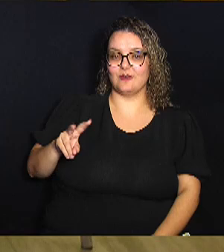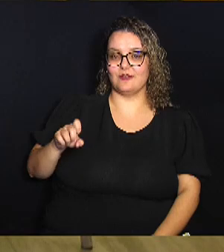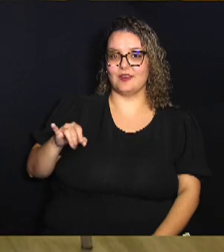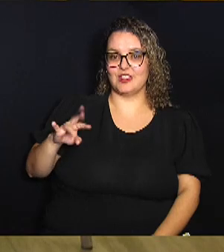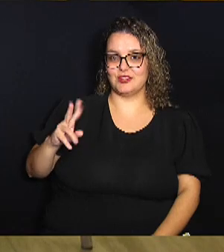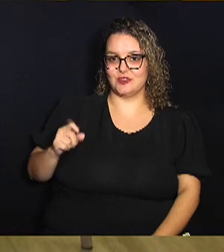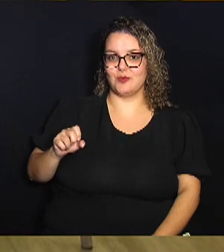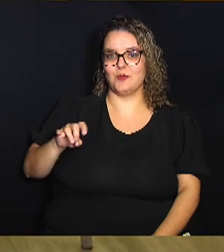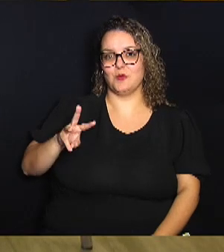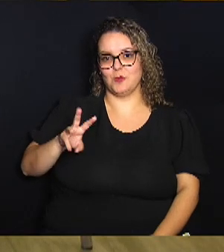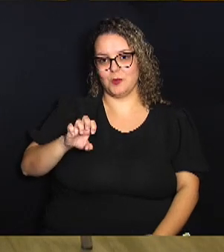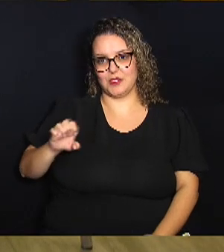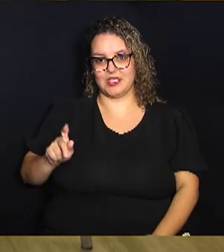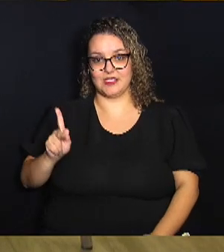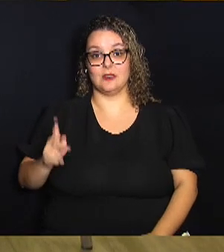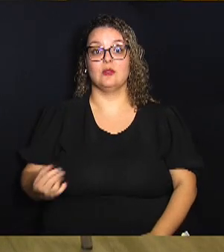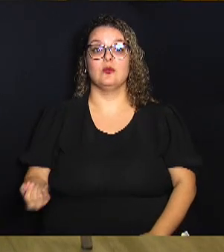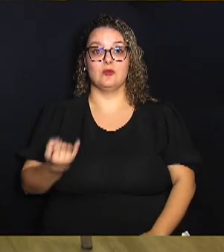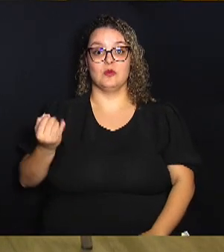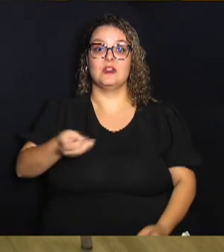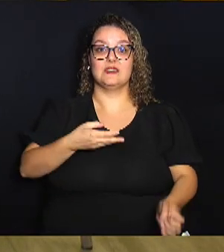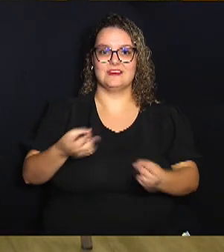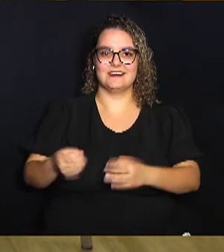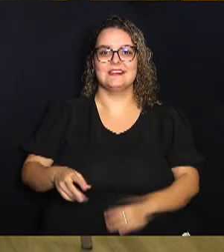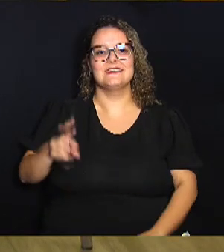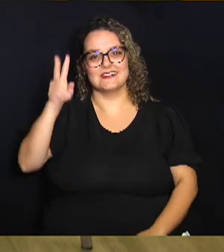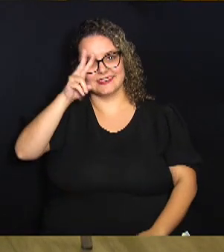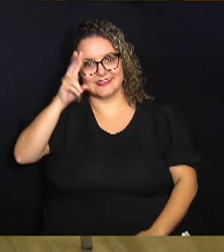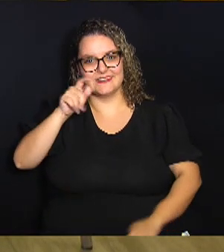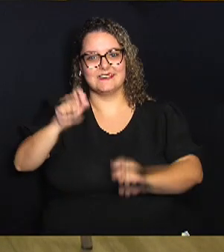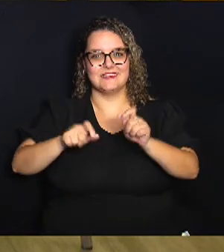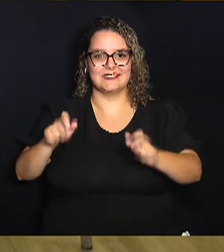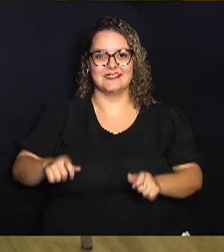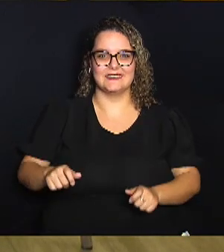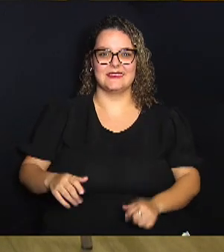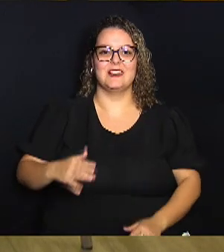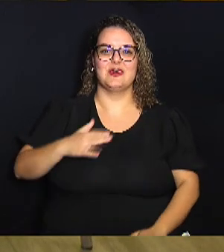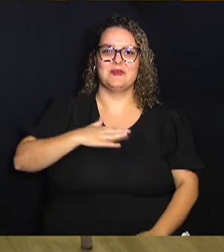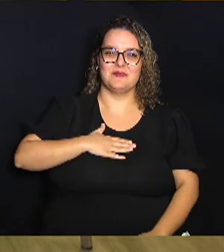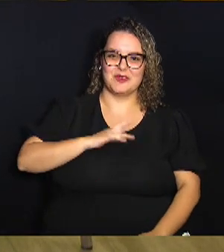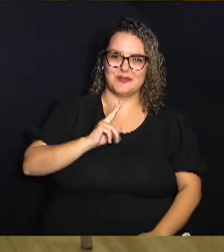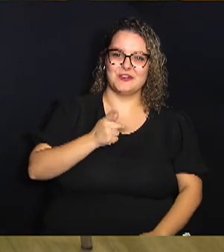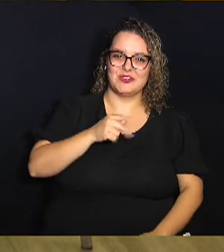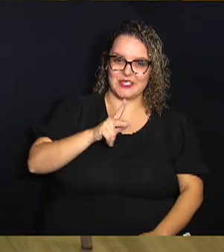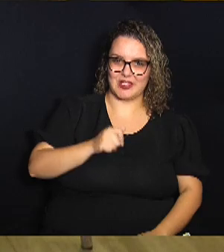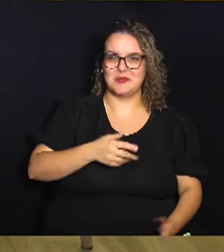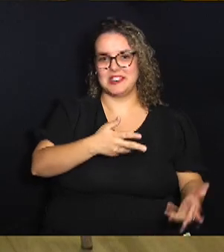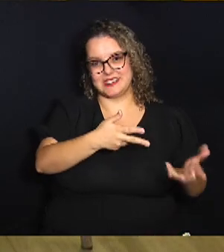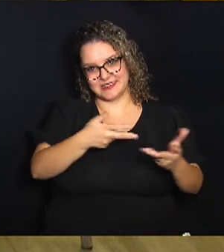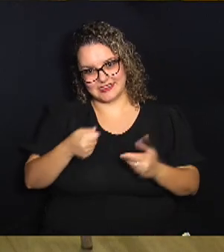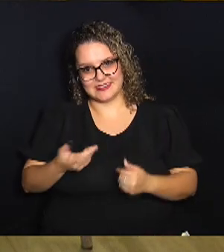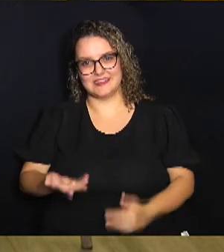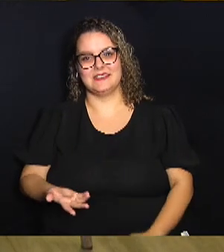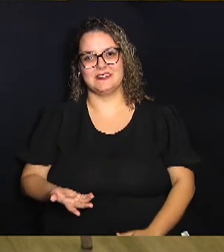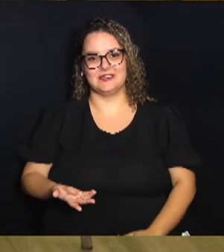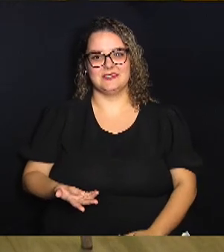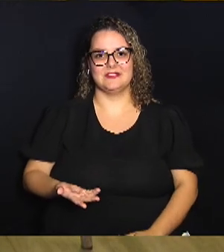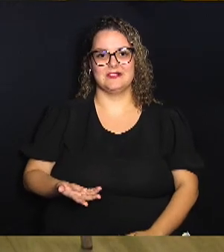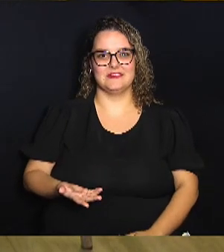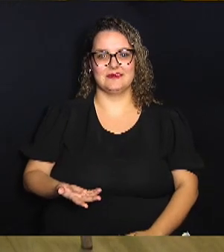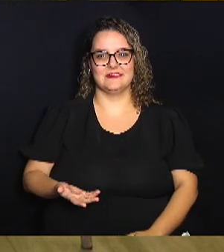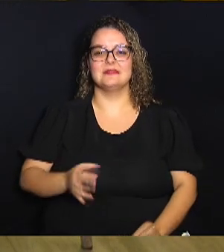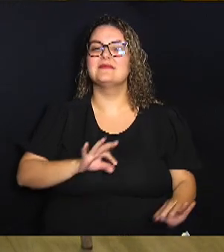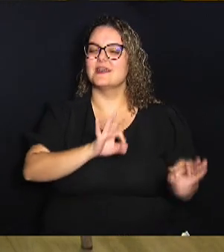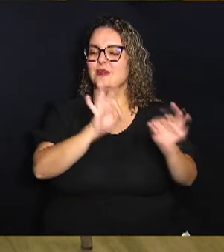importante de tecnologia e inovação, e tem a história do pessoal do Meu Chapa lá, então você está convidado a